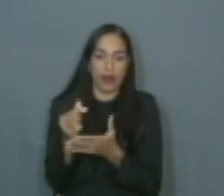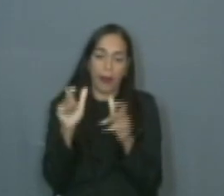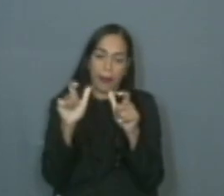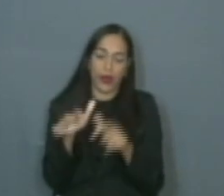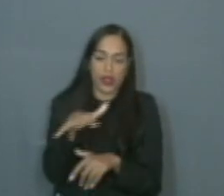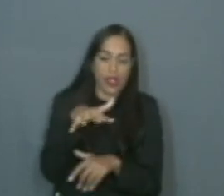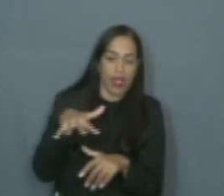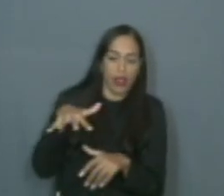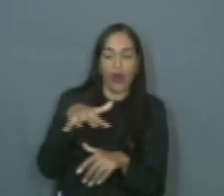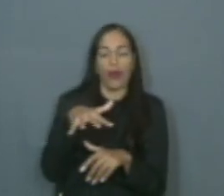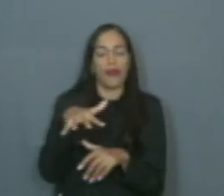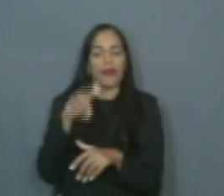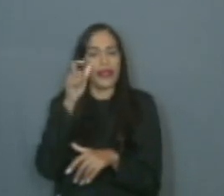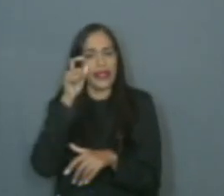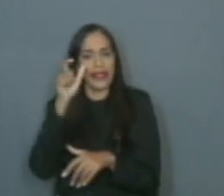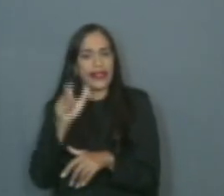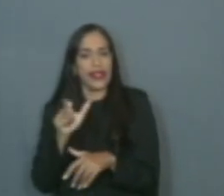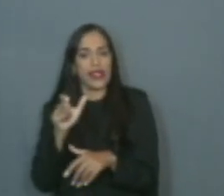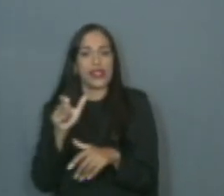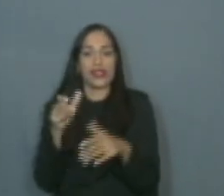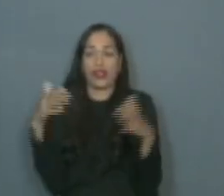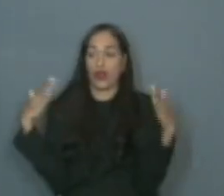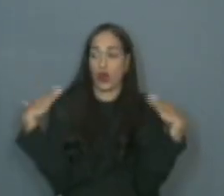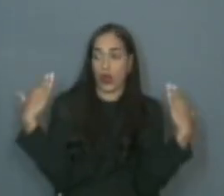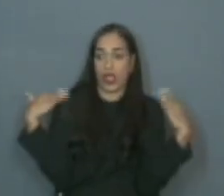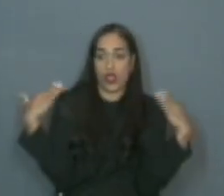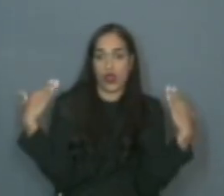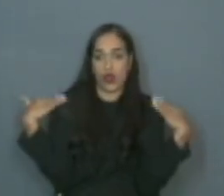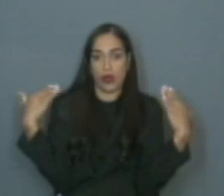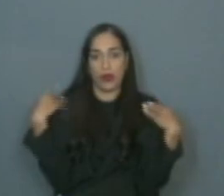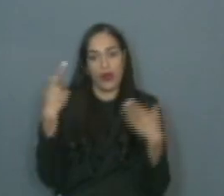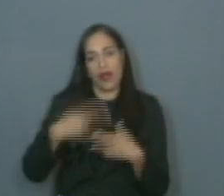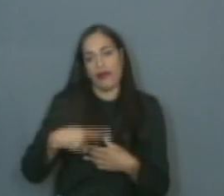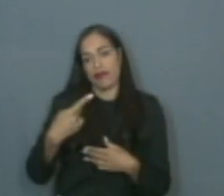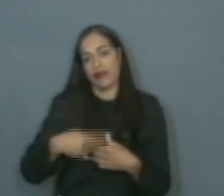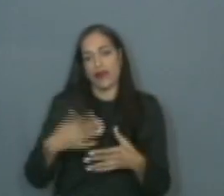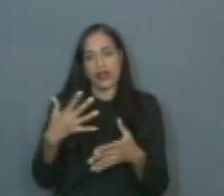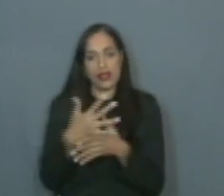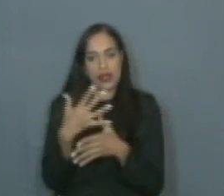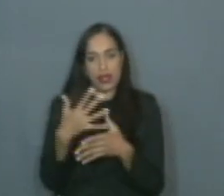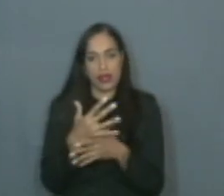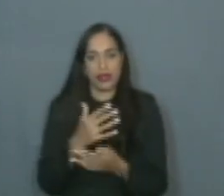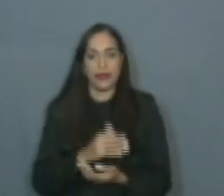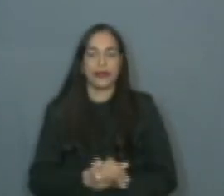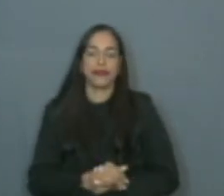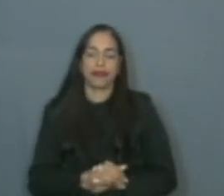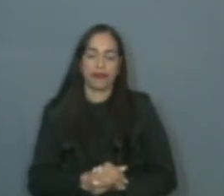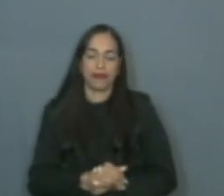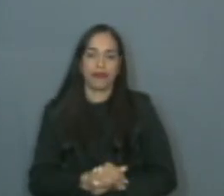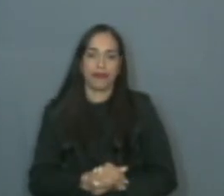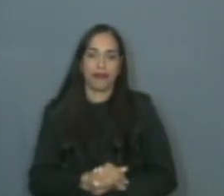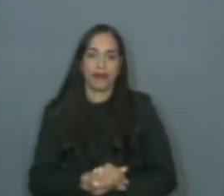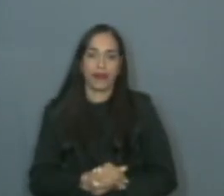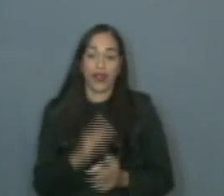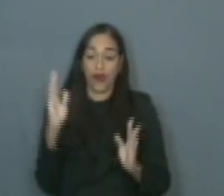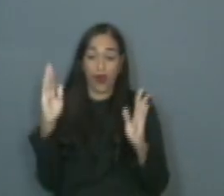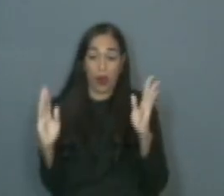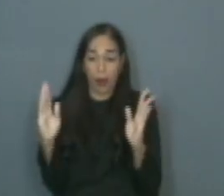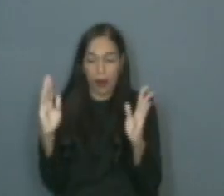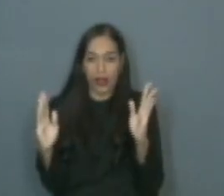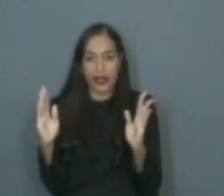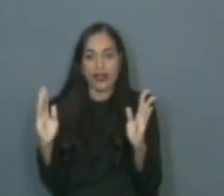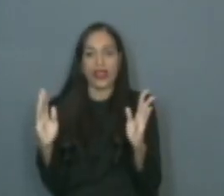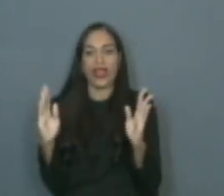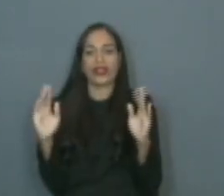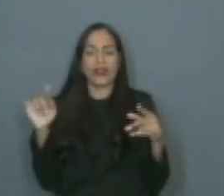consonância com os reais interesses do trade turístico, que movimenta a cadeia turística da nossa cidade. Enfim, senhores vereadores, foi um mandato, sem dúvidas,